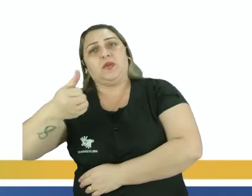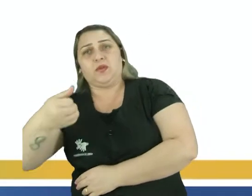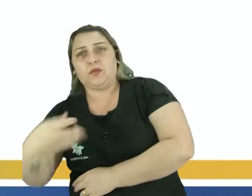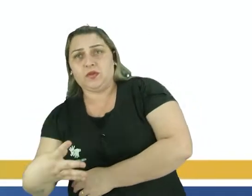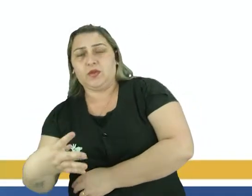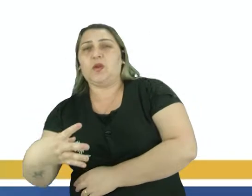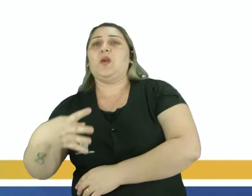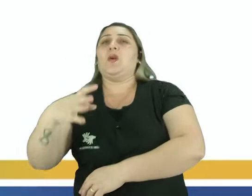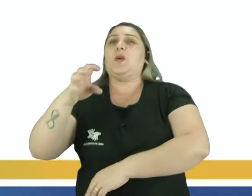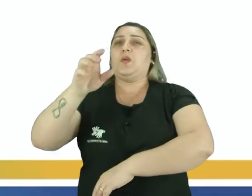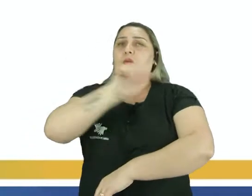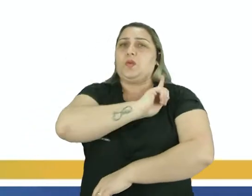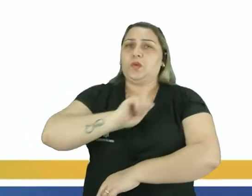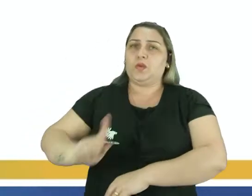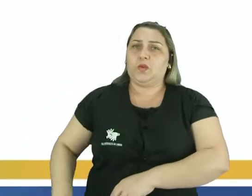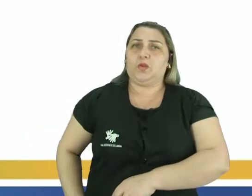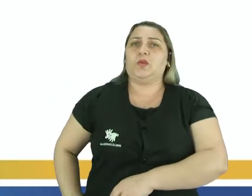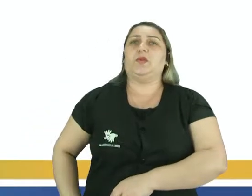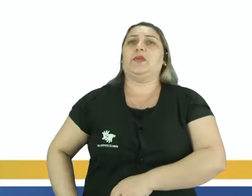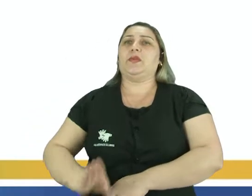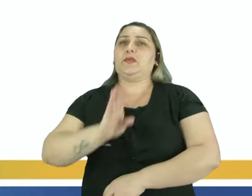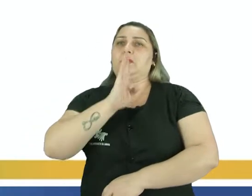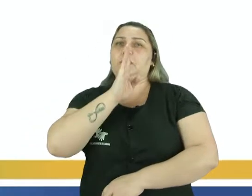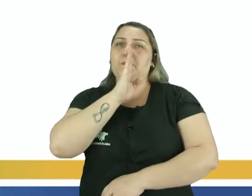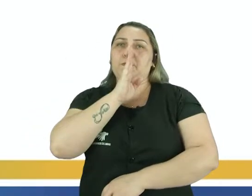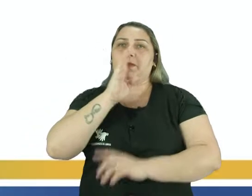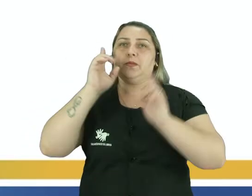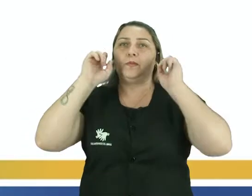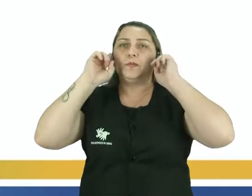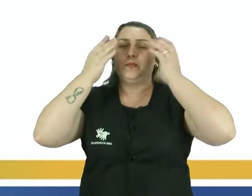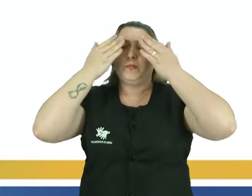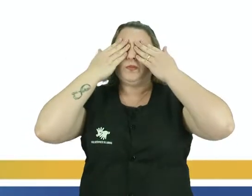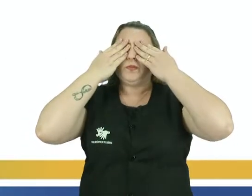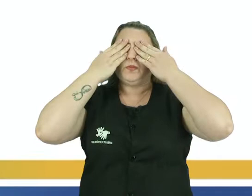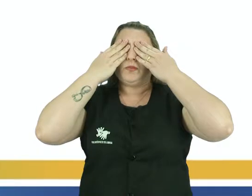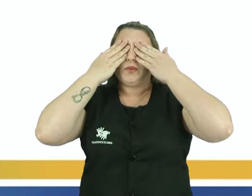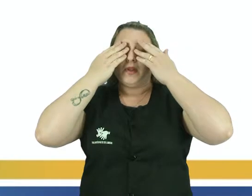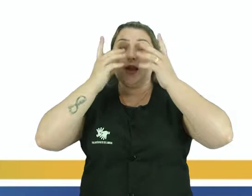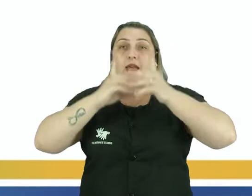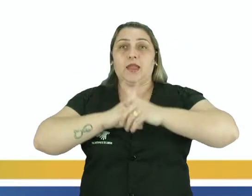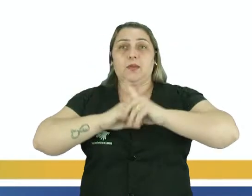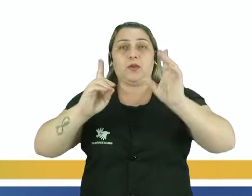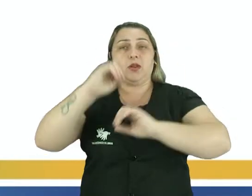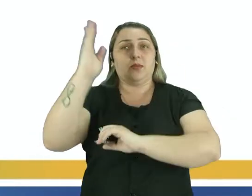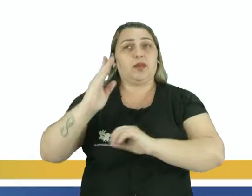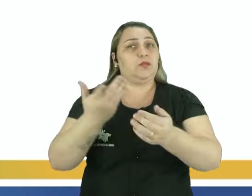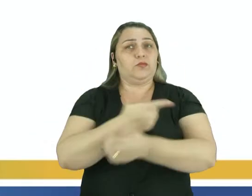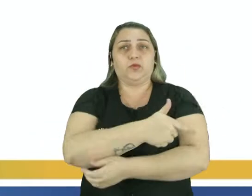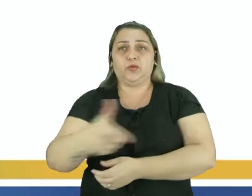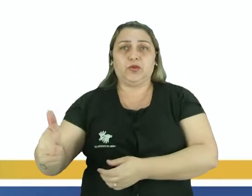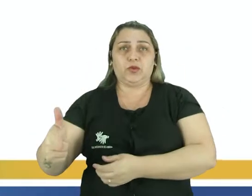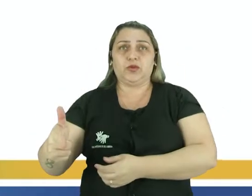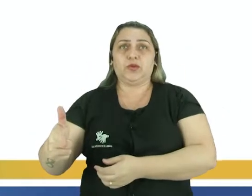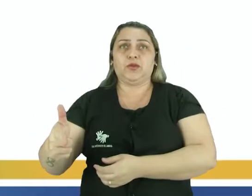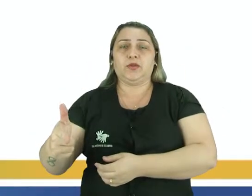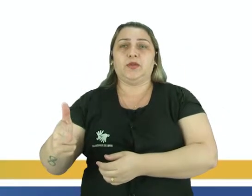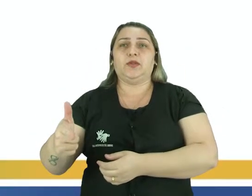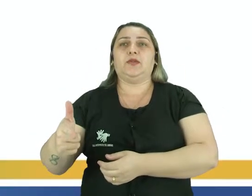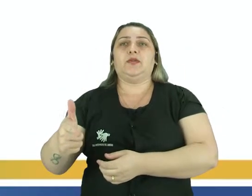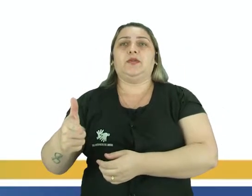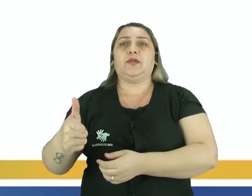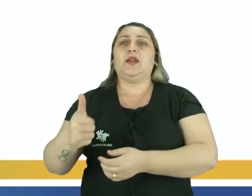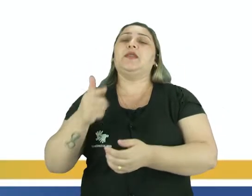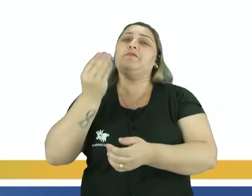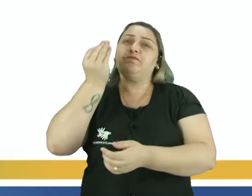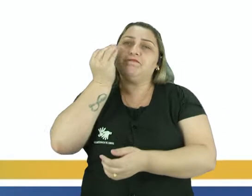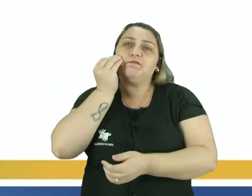governo repressivo e de censura às instituições democráticas do país. Então, basicamente, a redemocratização vai ser